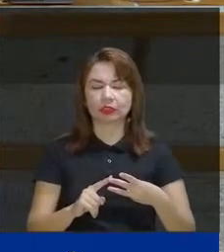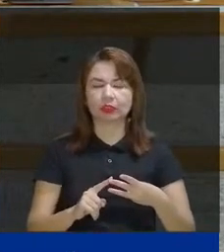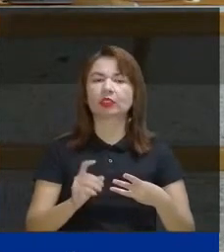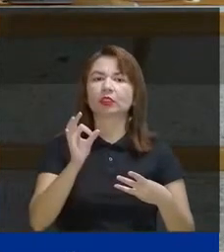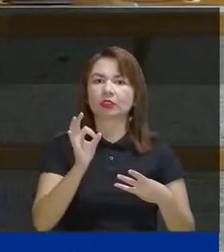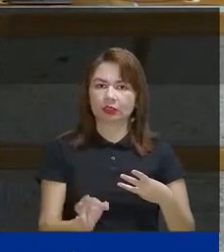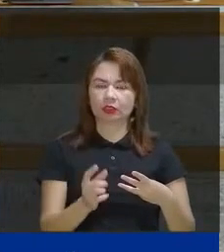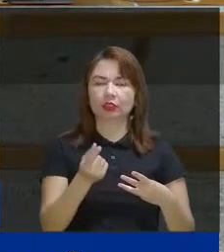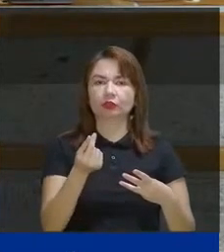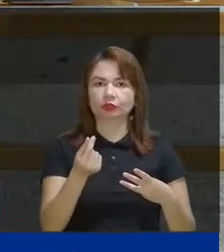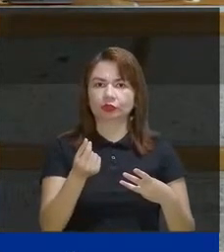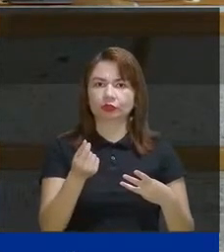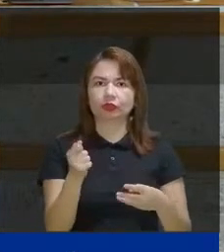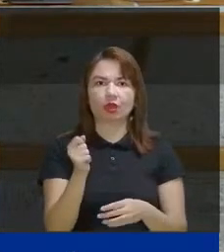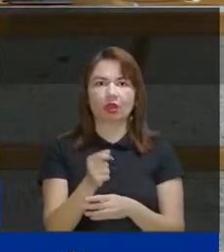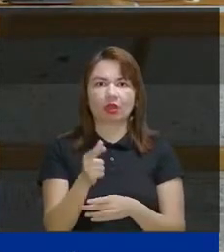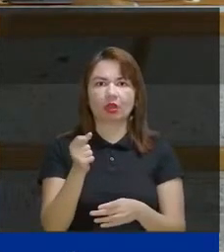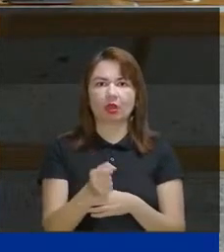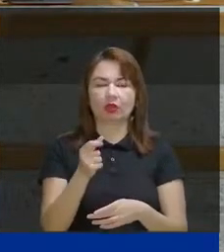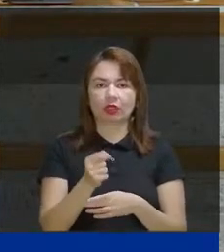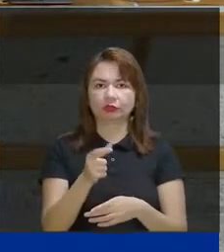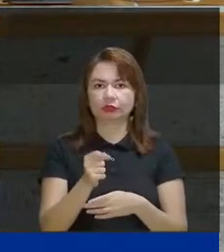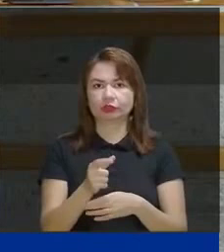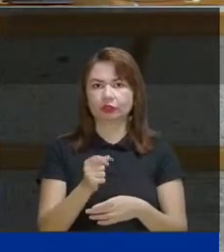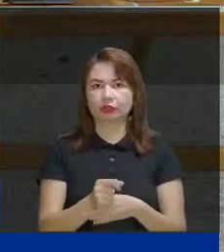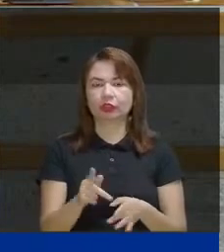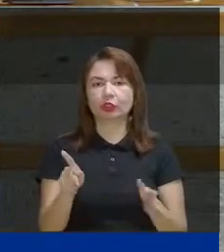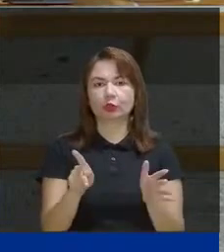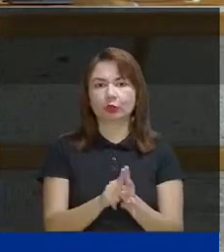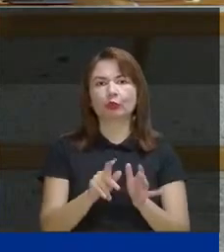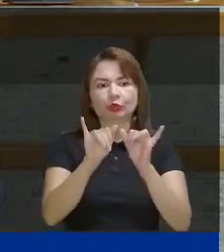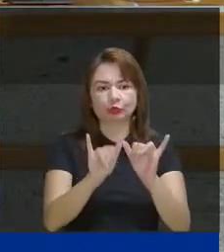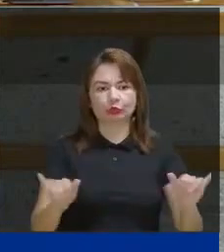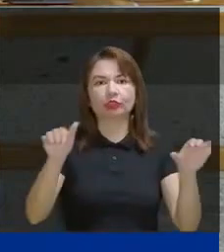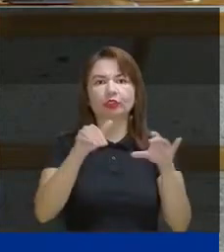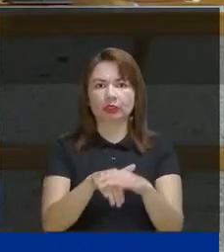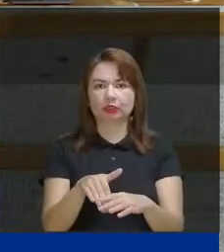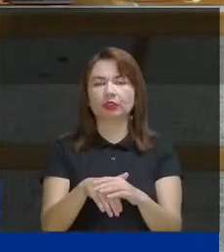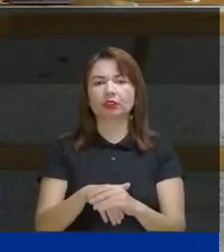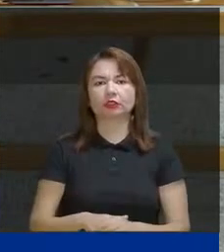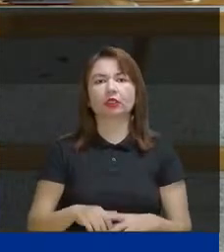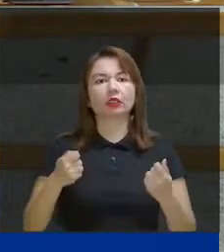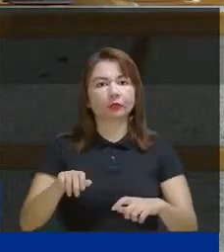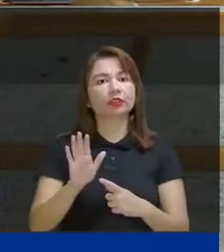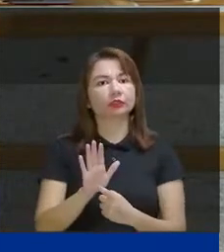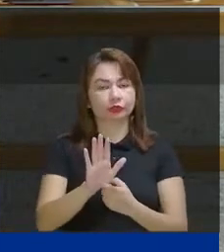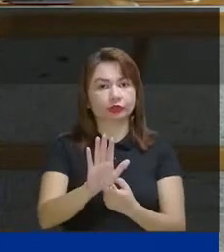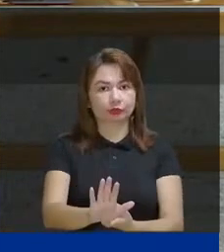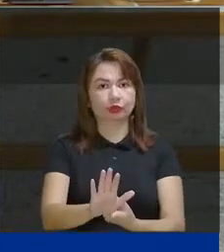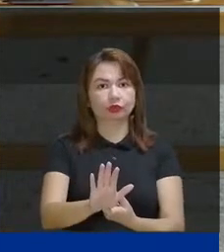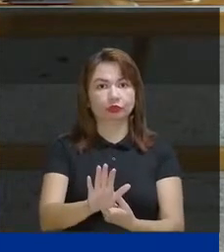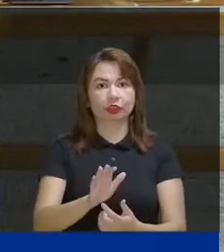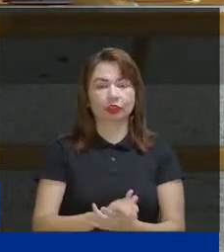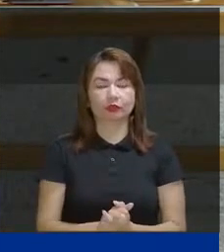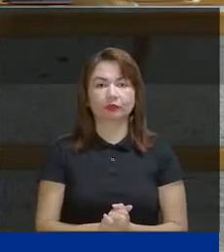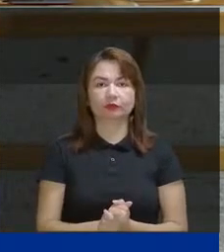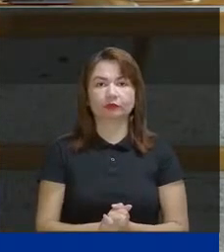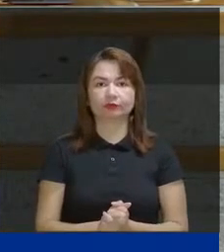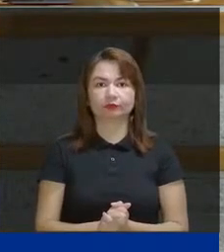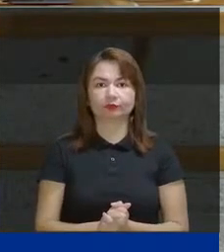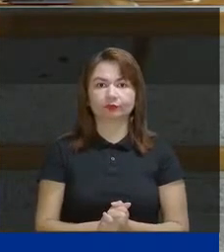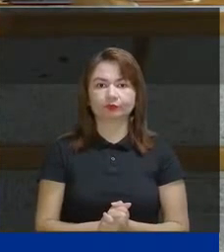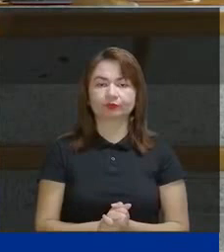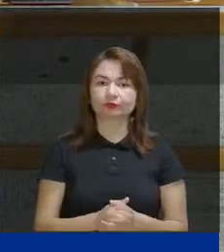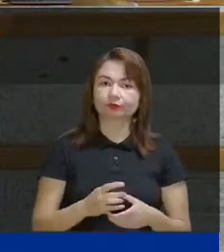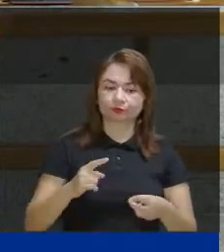de despesas com locação de bens em favor de campanha eleitoral depende de demonstração de que o locador é proprietário do bem